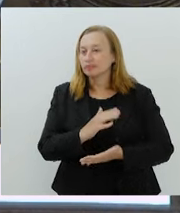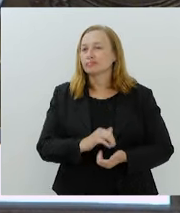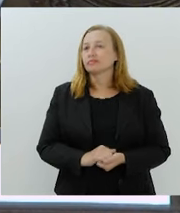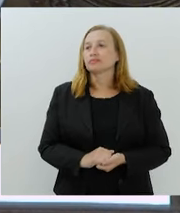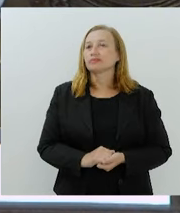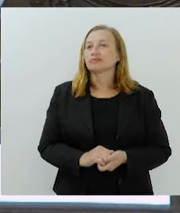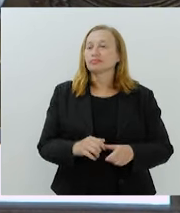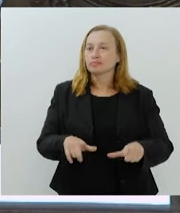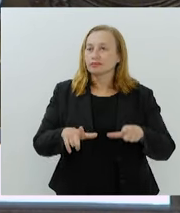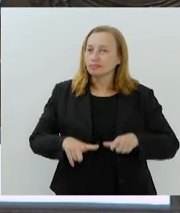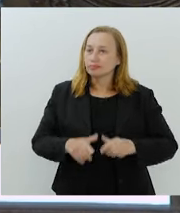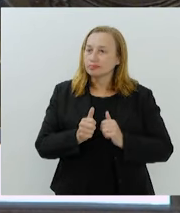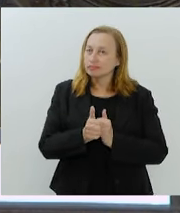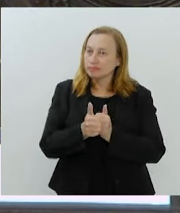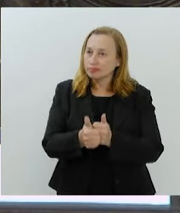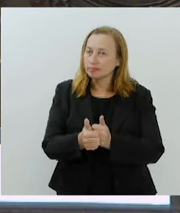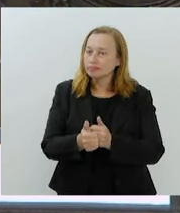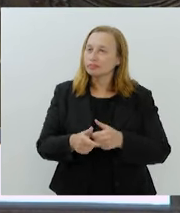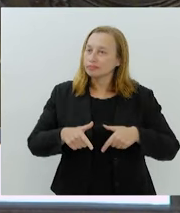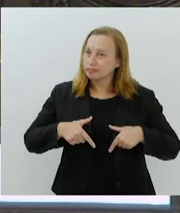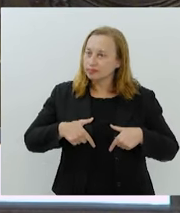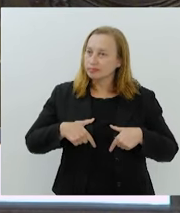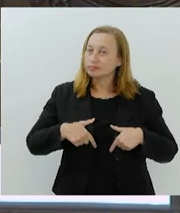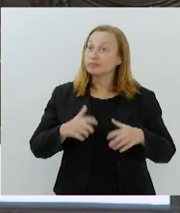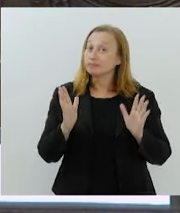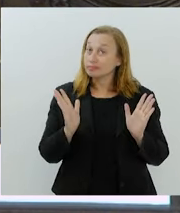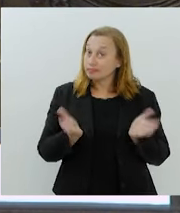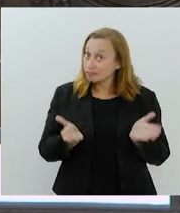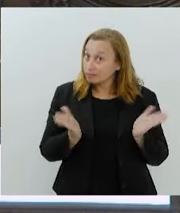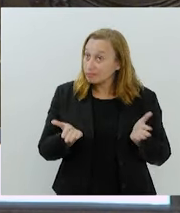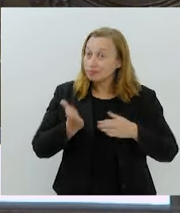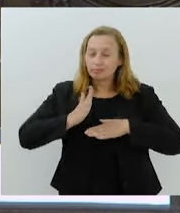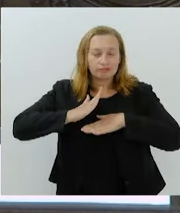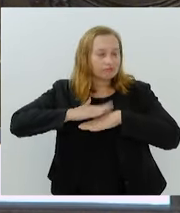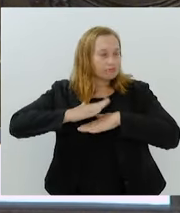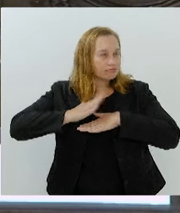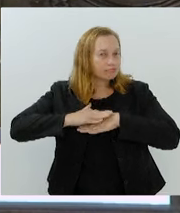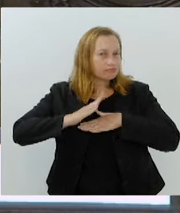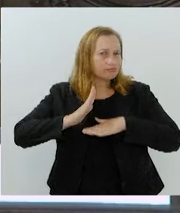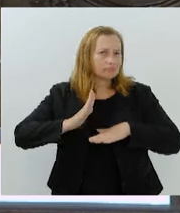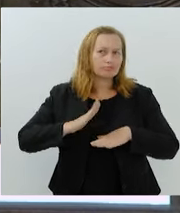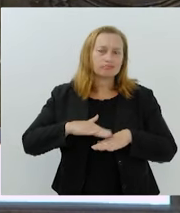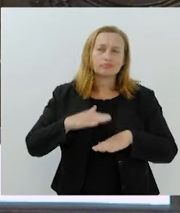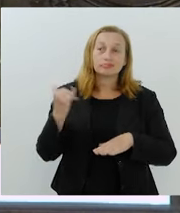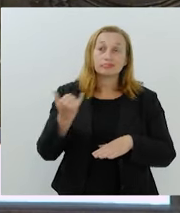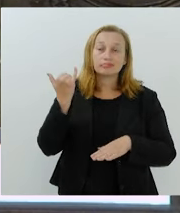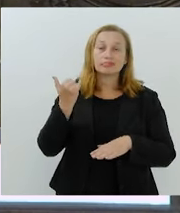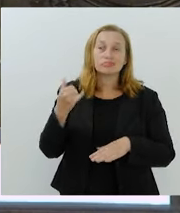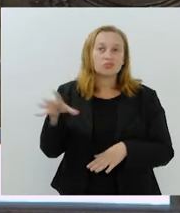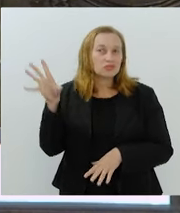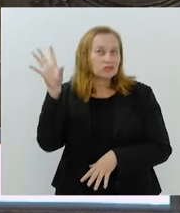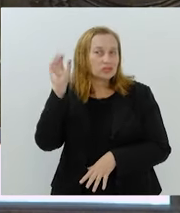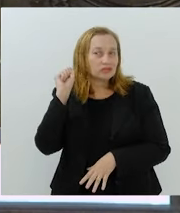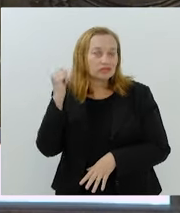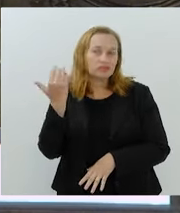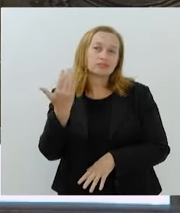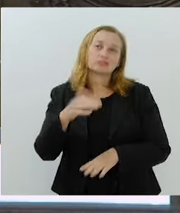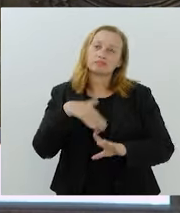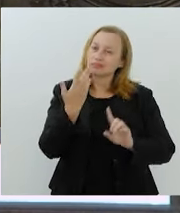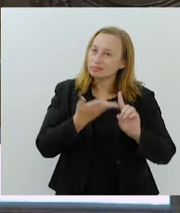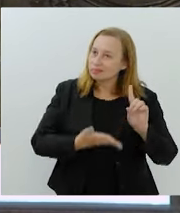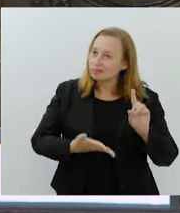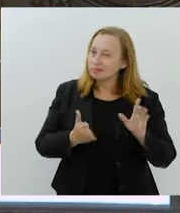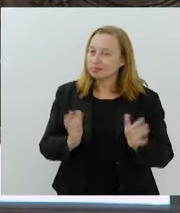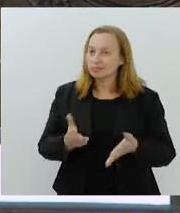diploma acompanha a medalha. E agora, então, momento mais elevado, vamos ouvir o nosso homenageado